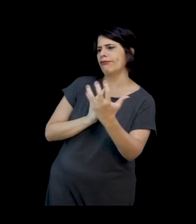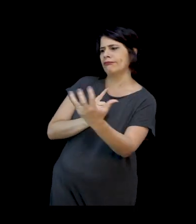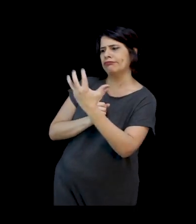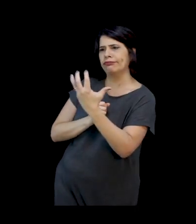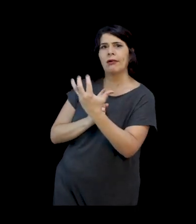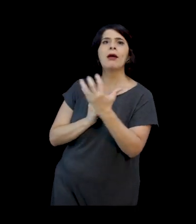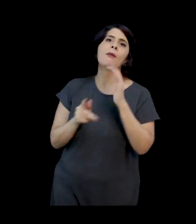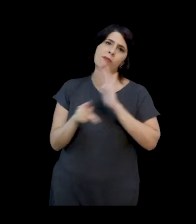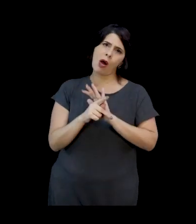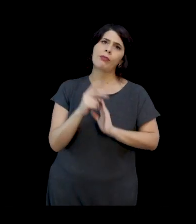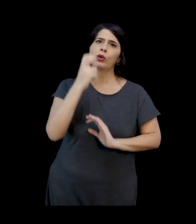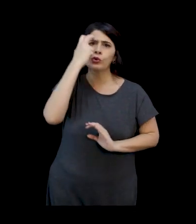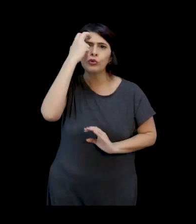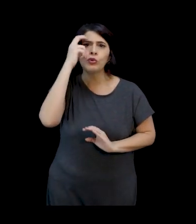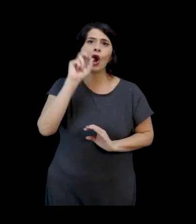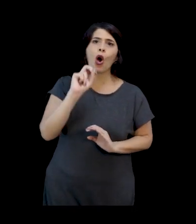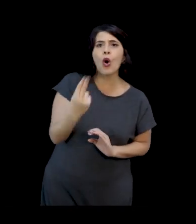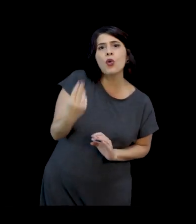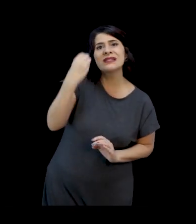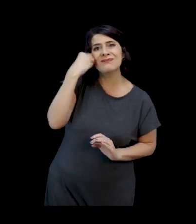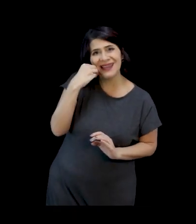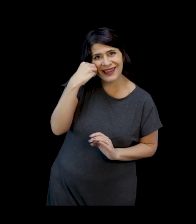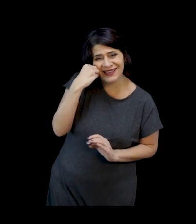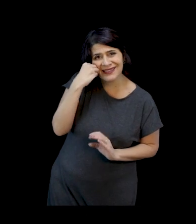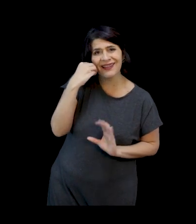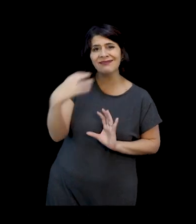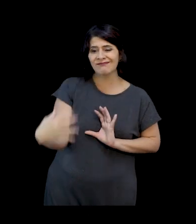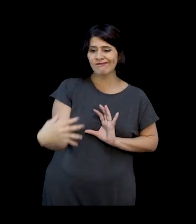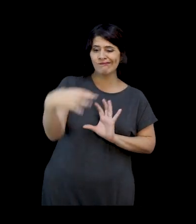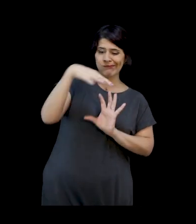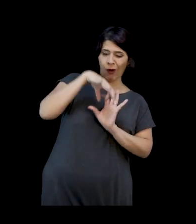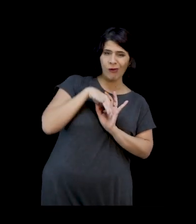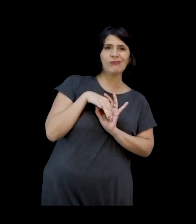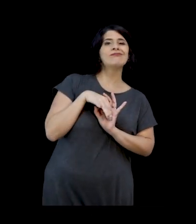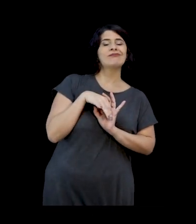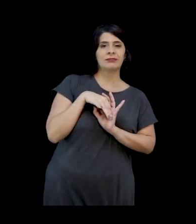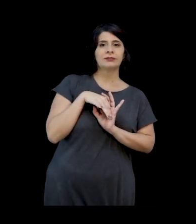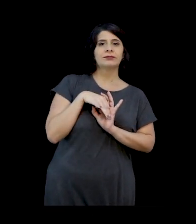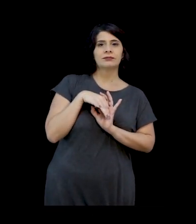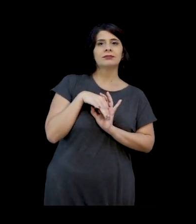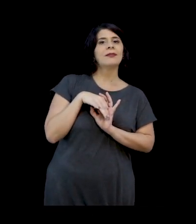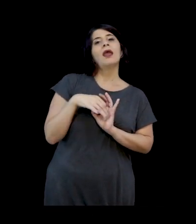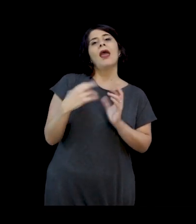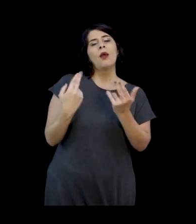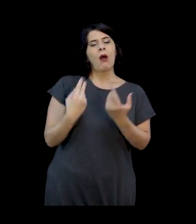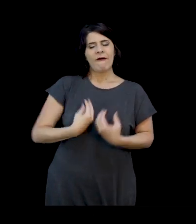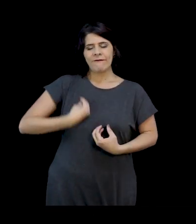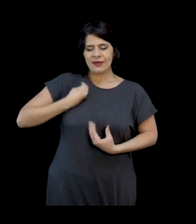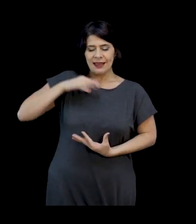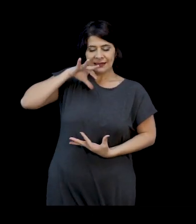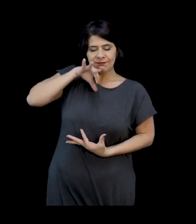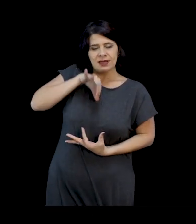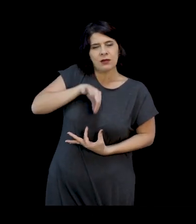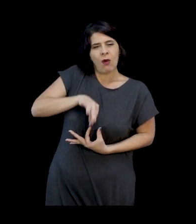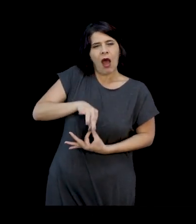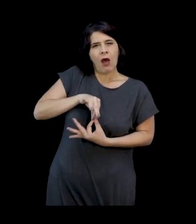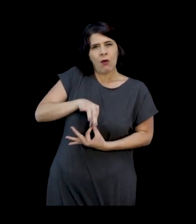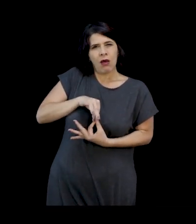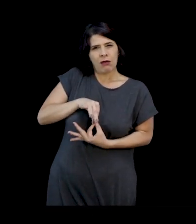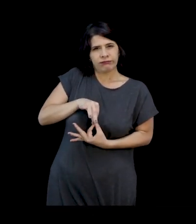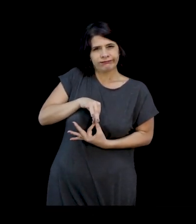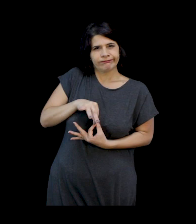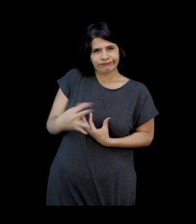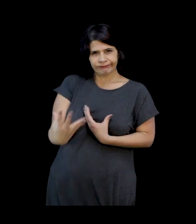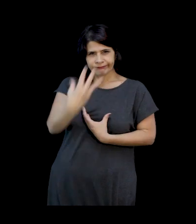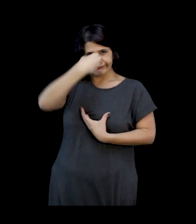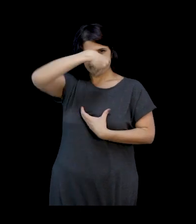inputs, digamos assim, que são da ordem da cultura ou da experiência, que se amalgamam numa espécie de vida espiritual